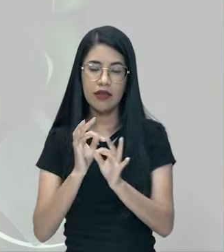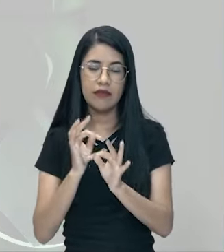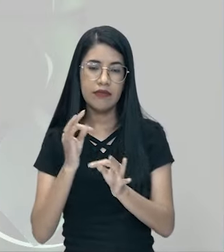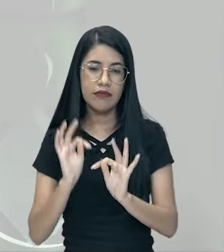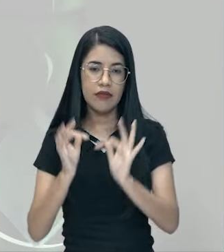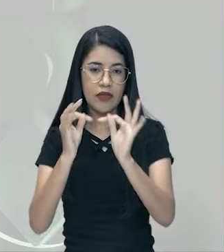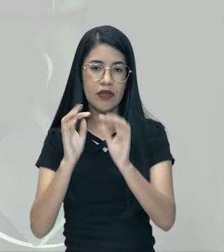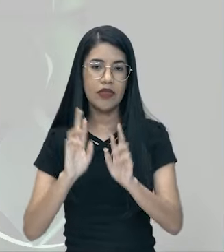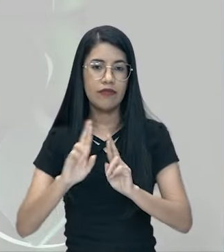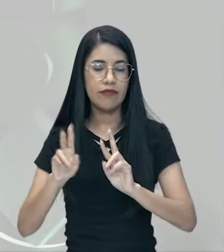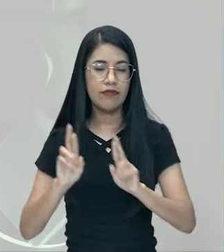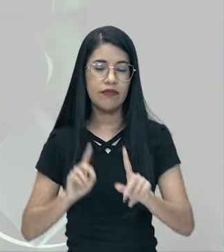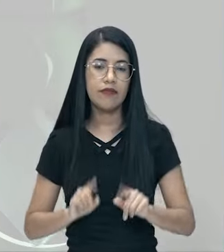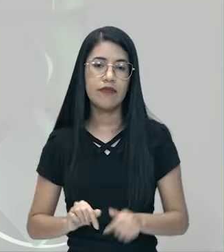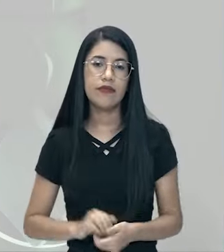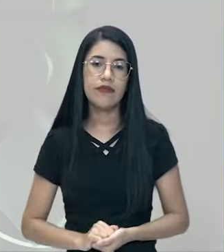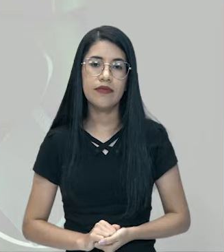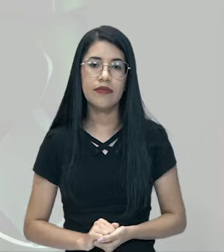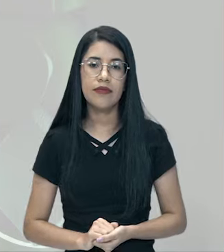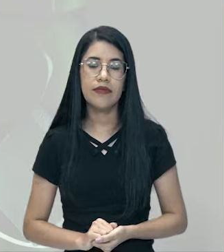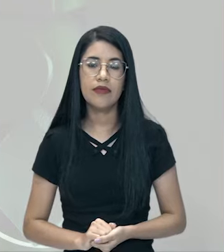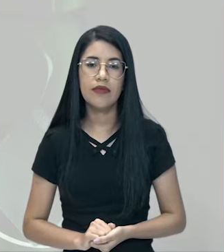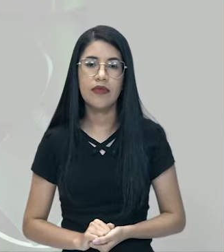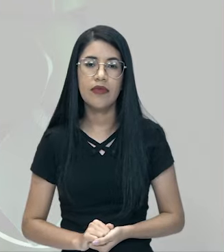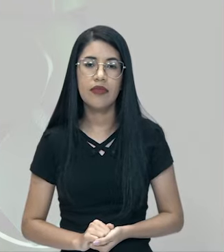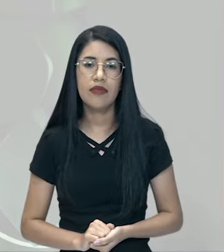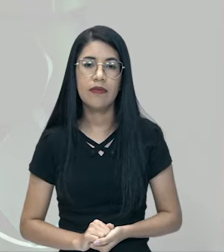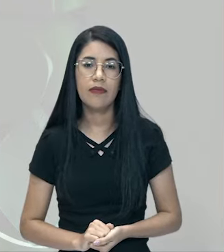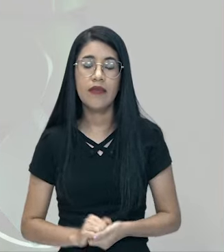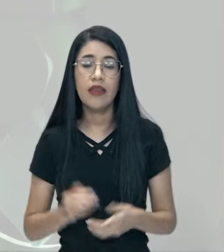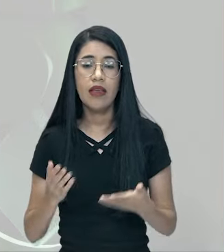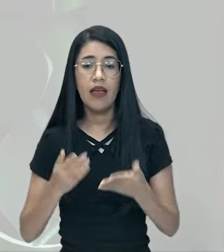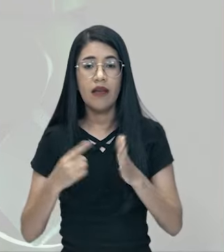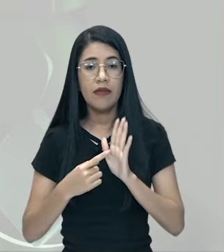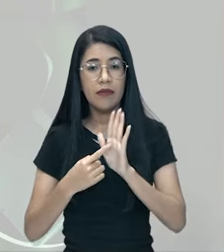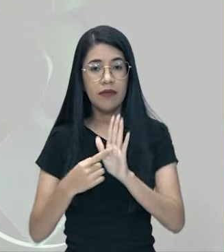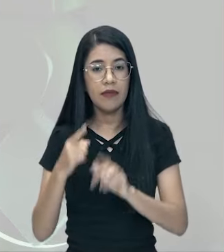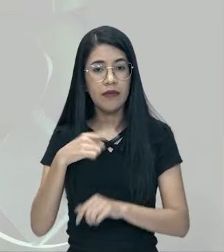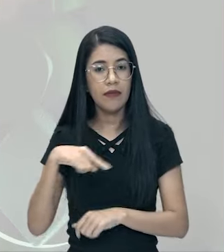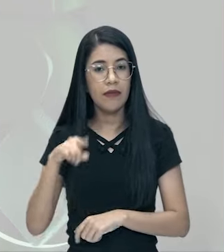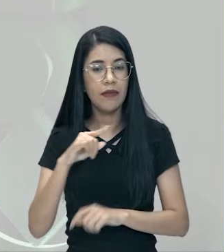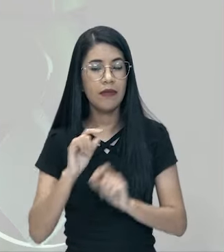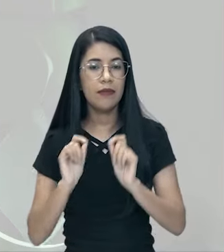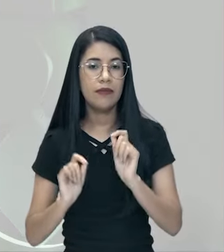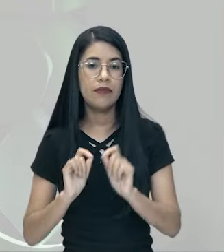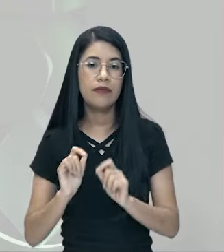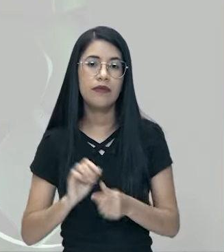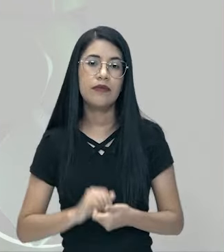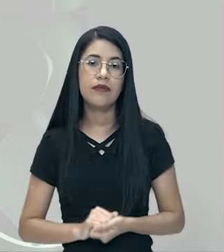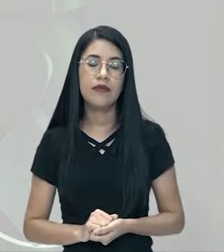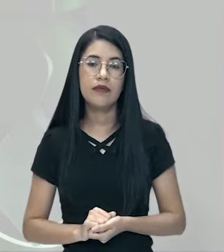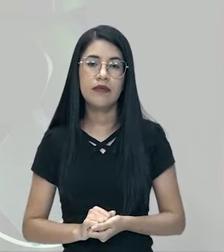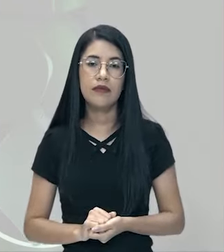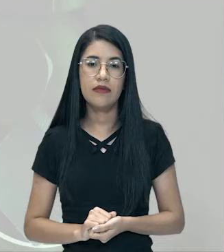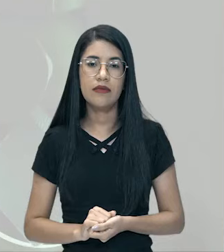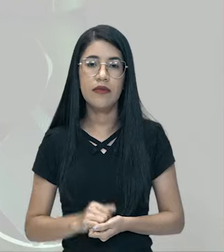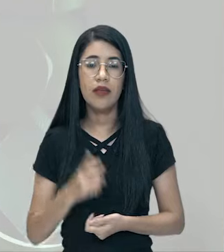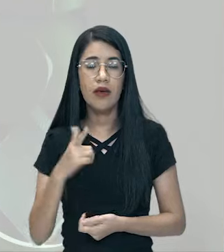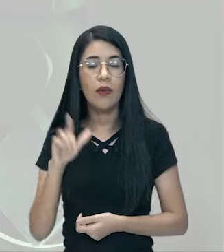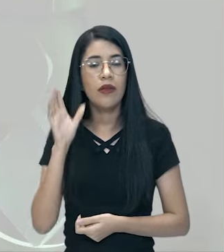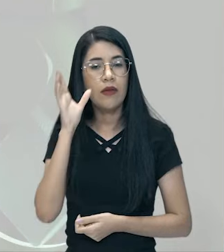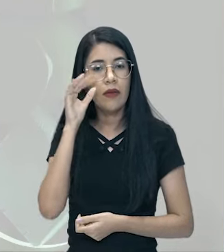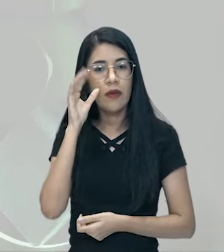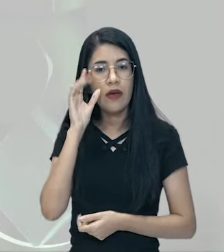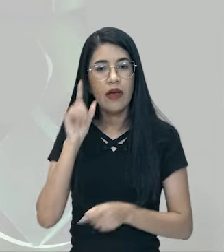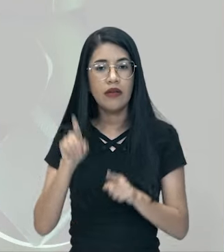diferentes. Muito bem. E agora eu trouxe para vocês uma curiosidade e também